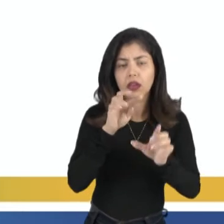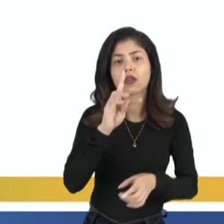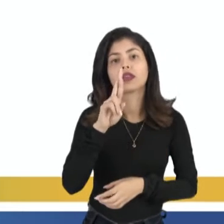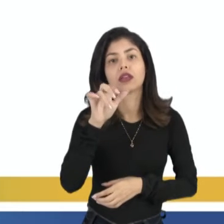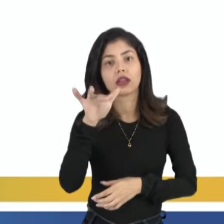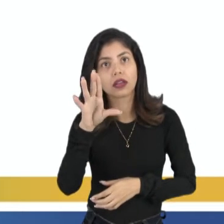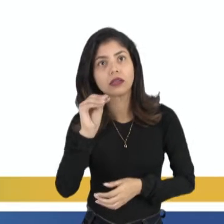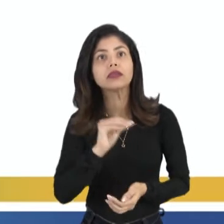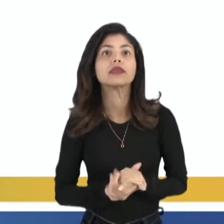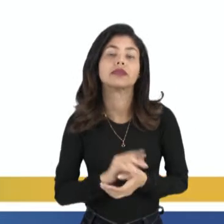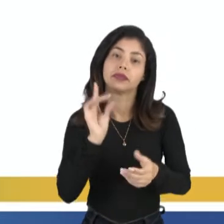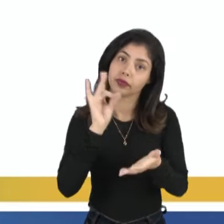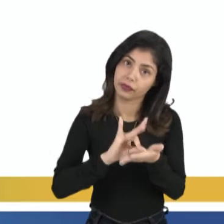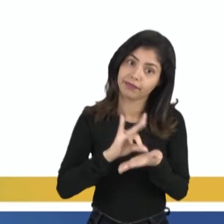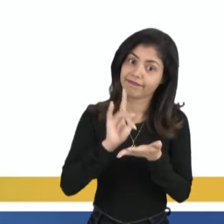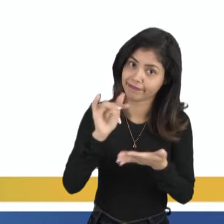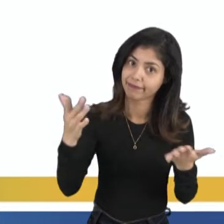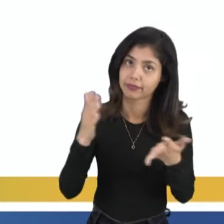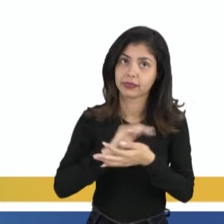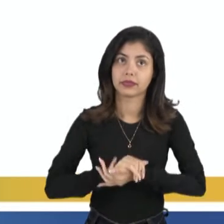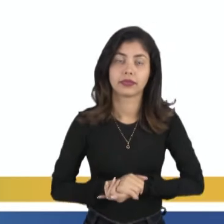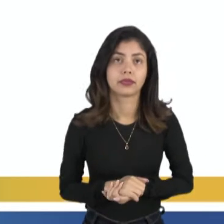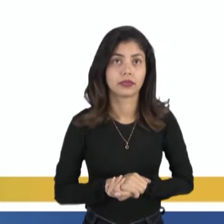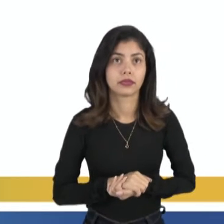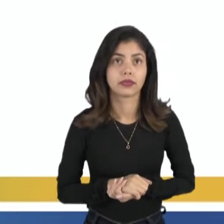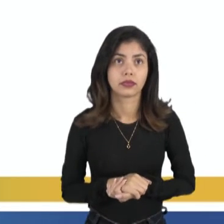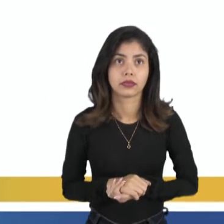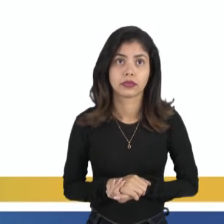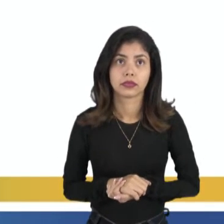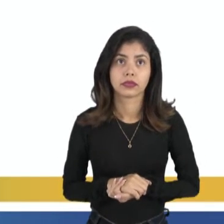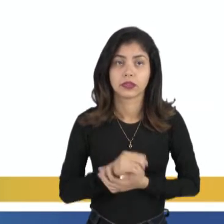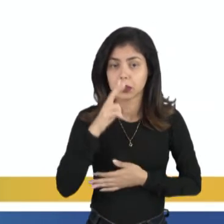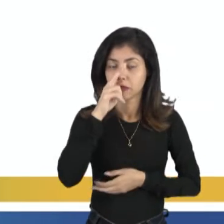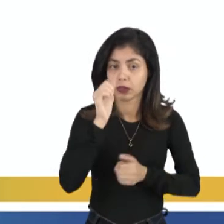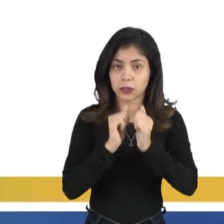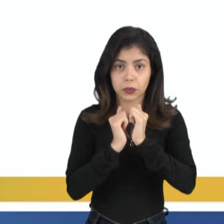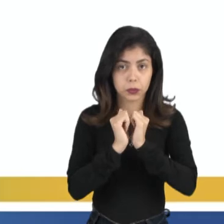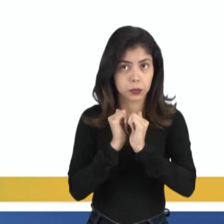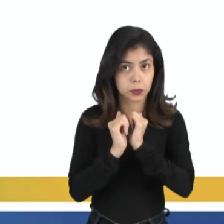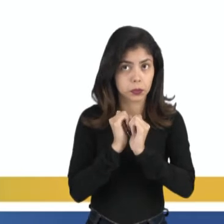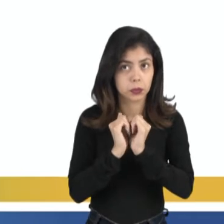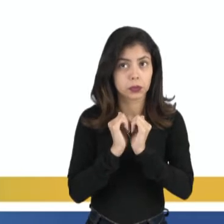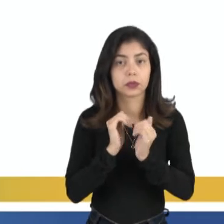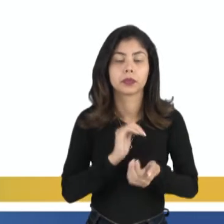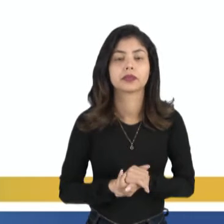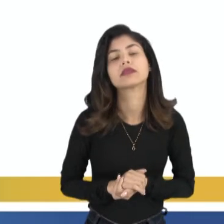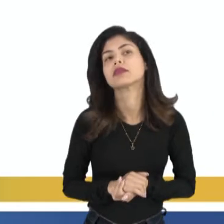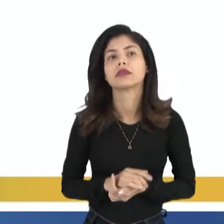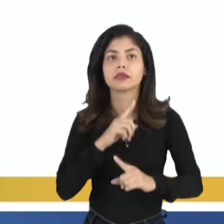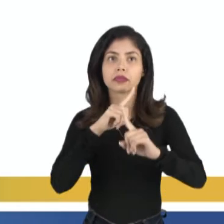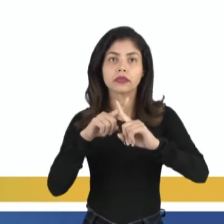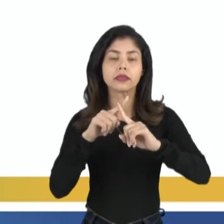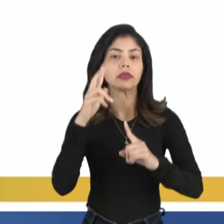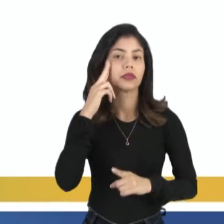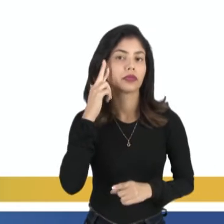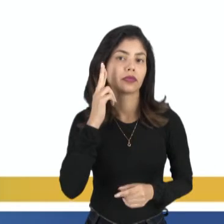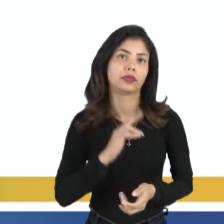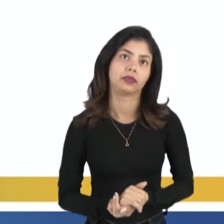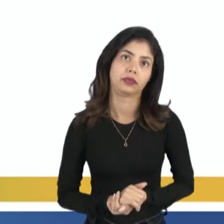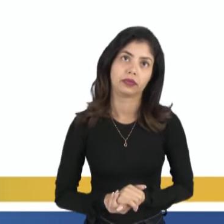triângulo. Na verdade, é um triângulo, né? E aqui é a força de atrito, que é o coeficiente de atrito vezes a força